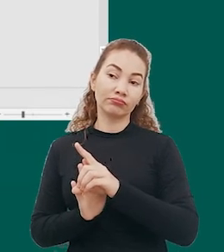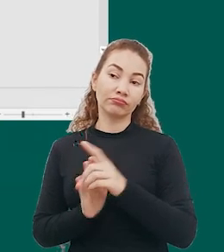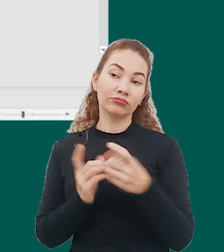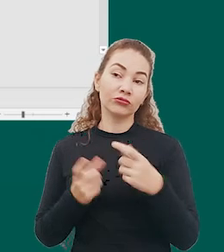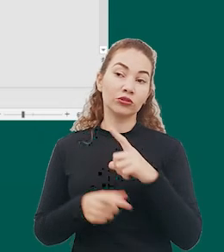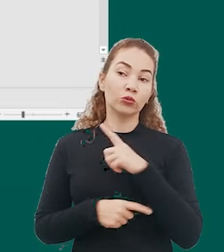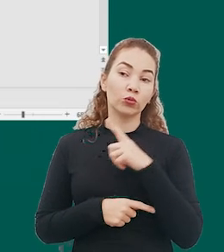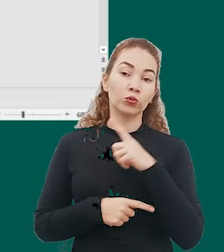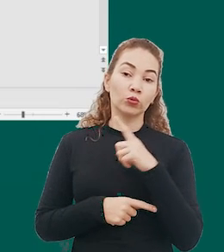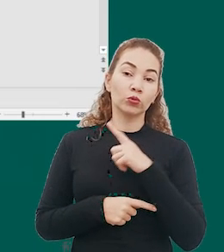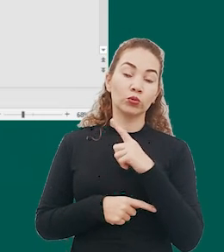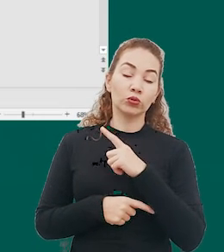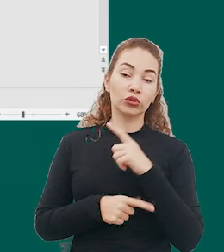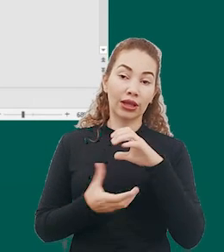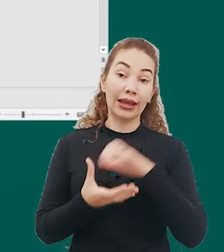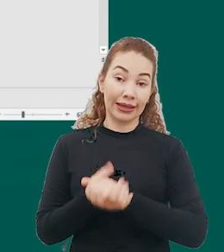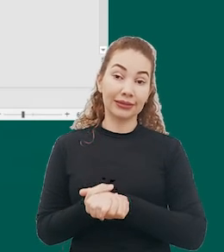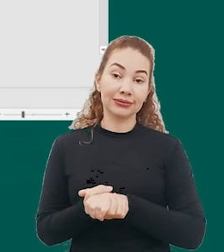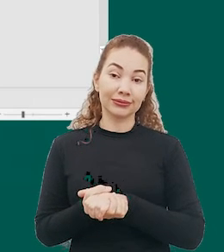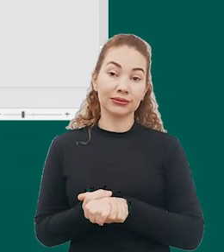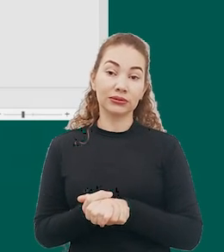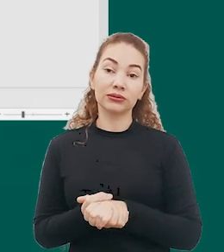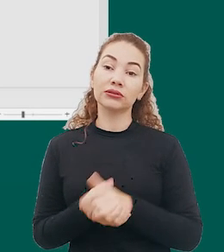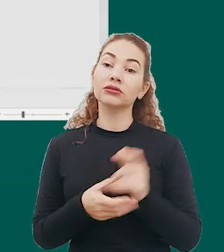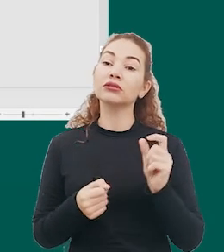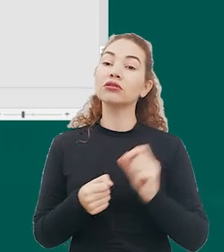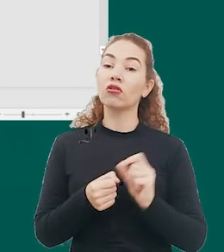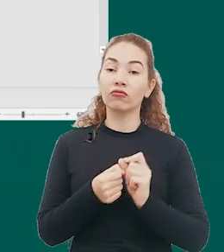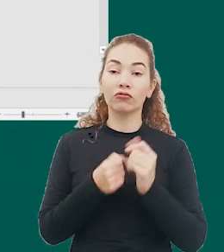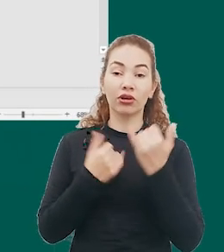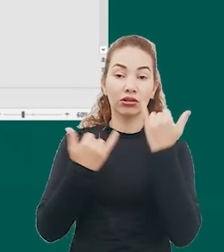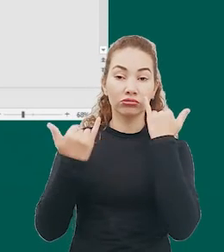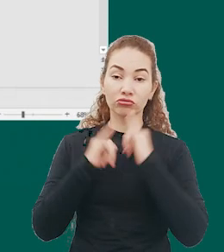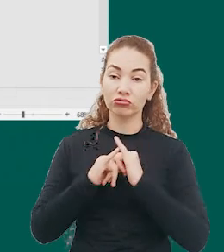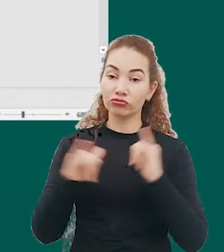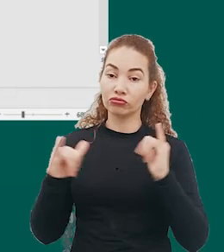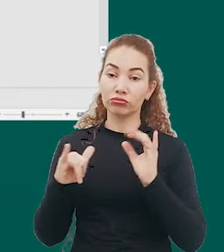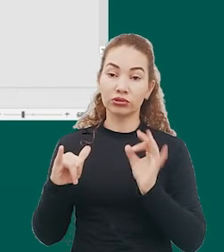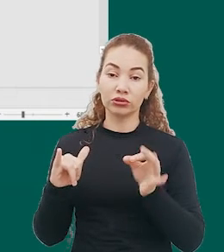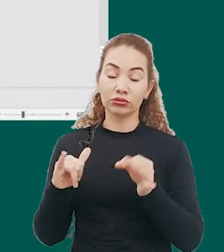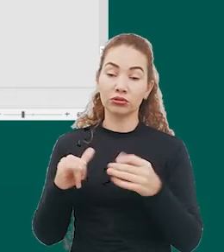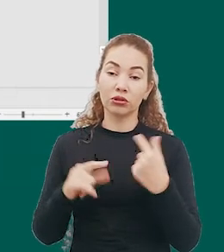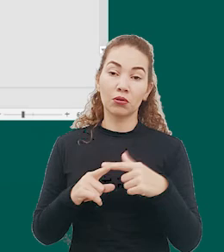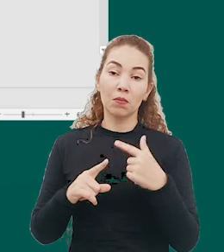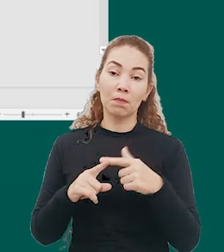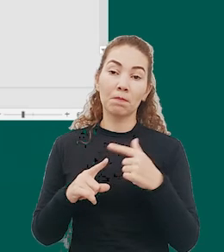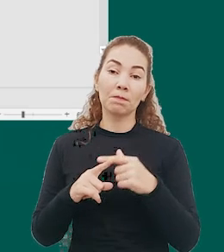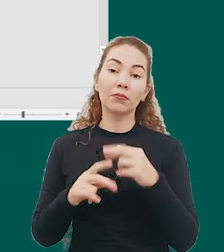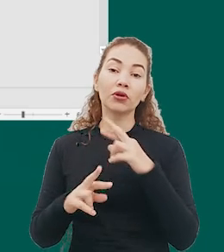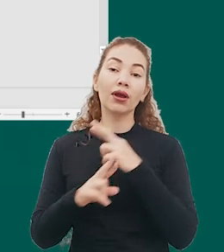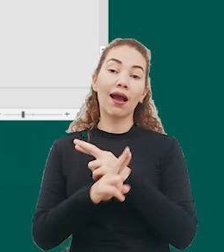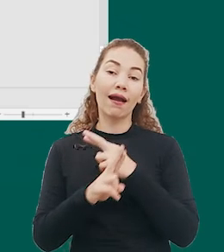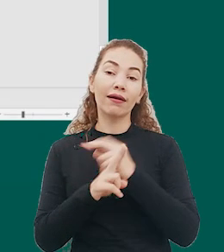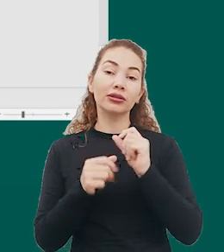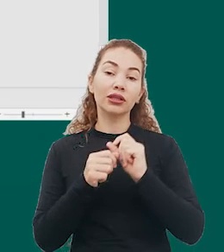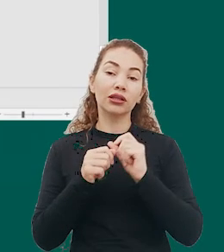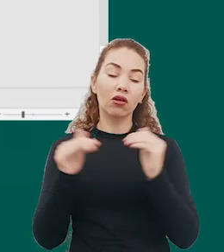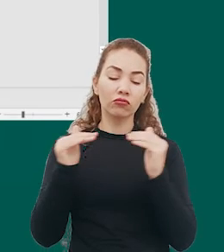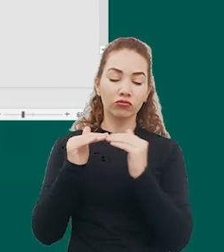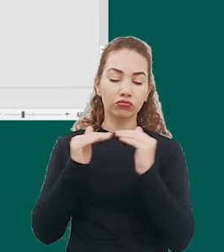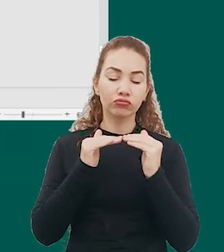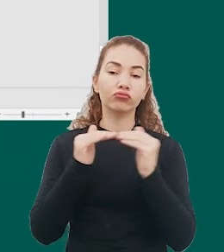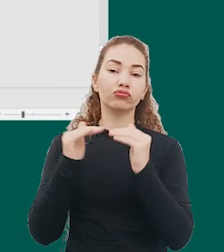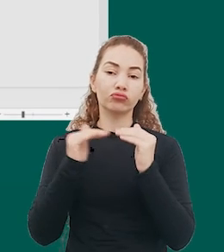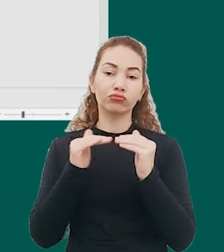aonde tem o cônjuge, então faço a informação do CPF dele, que daí a Receita vai fazer o cruzamento dessas duas